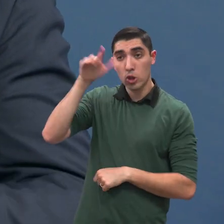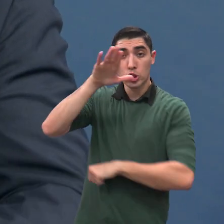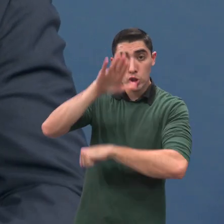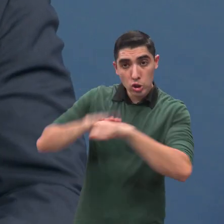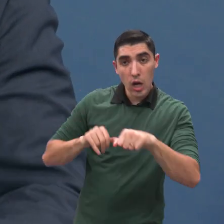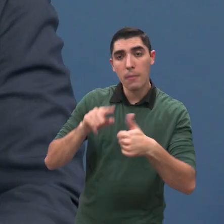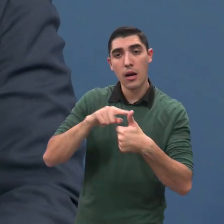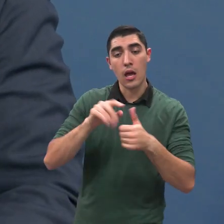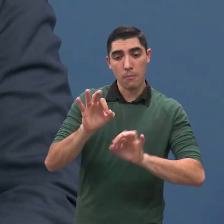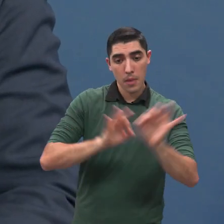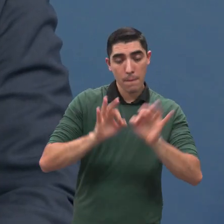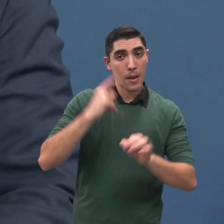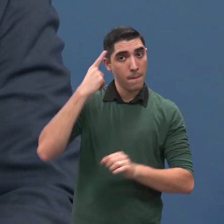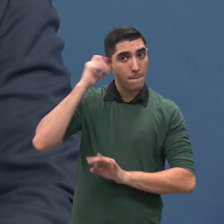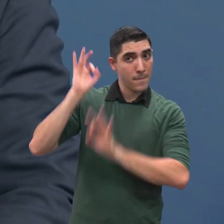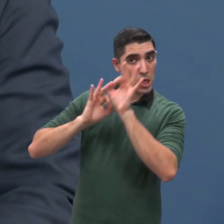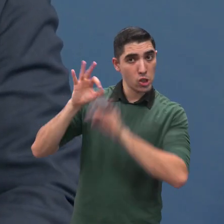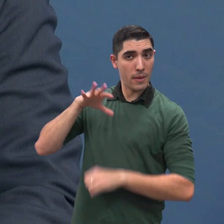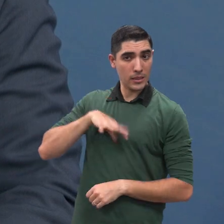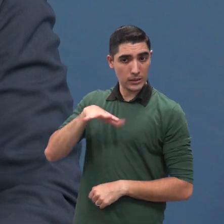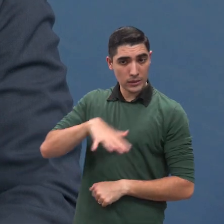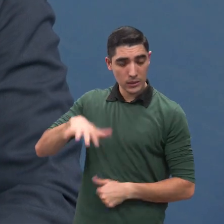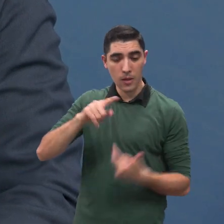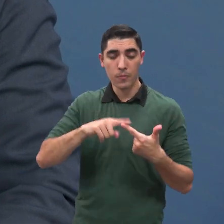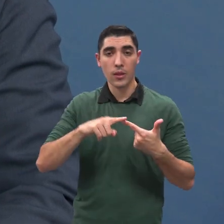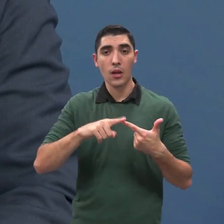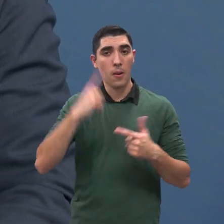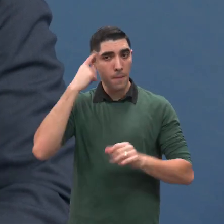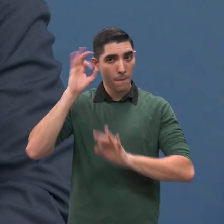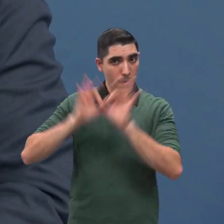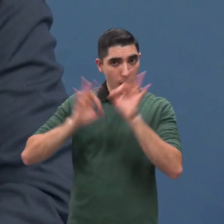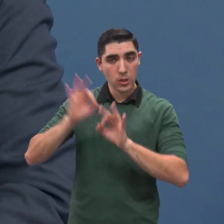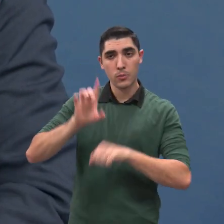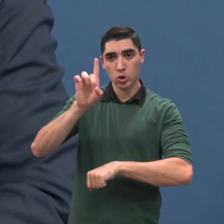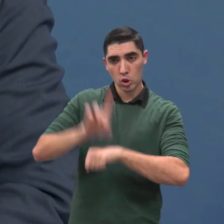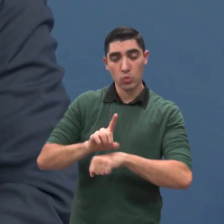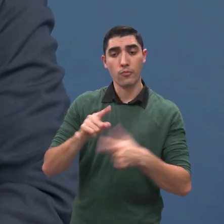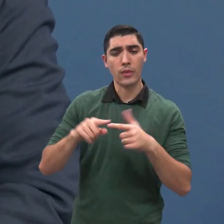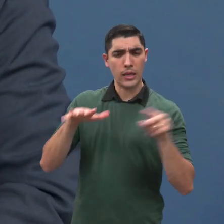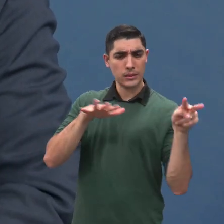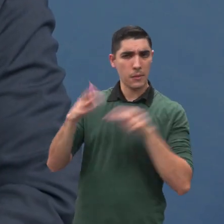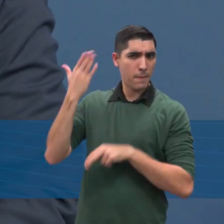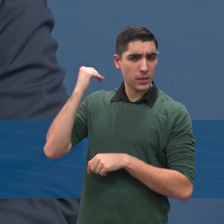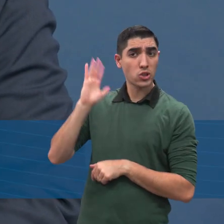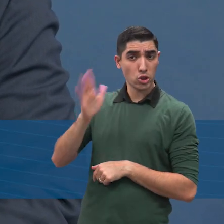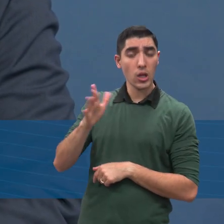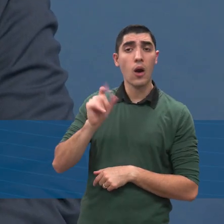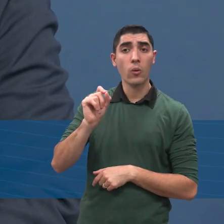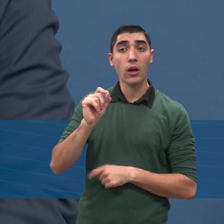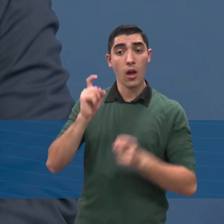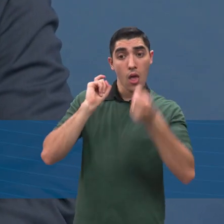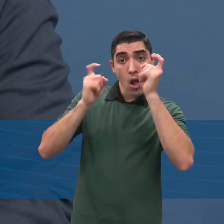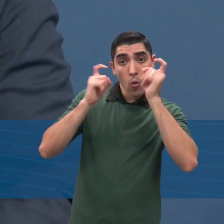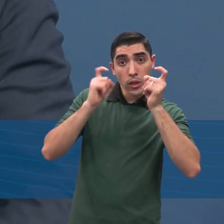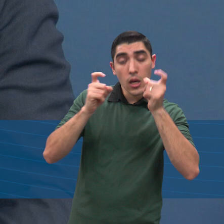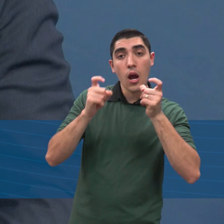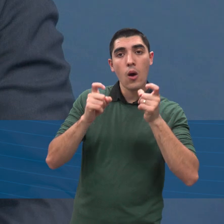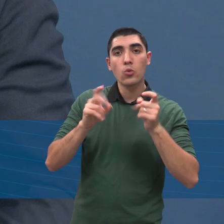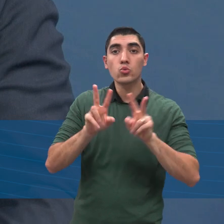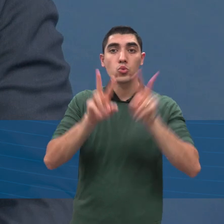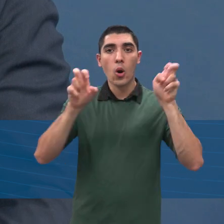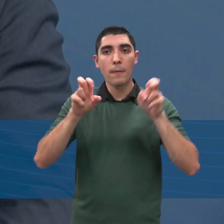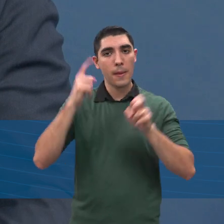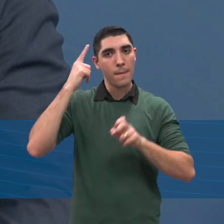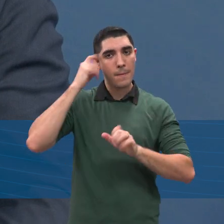do planejamento urbano, do plano diretor, né? Teve essas semanas passadas aqui, teve reuniões de alteração do plano diretor.